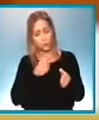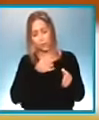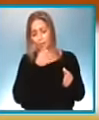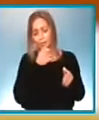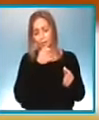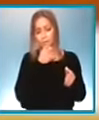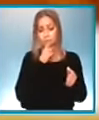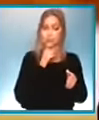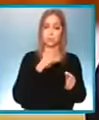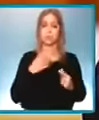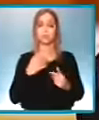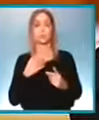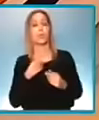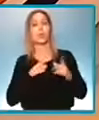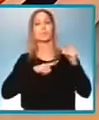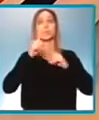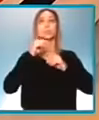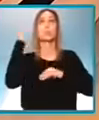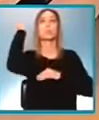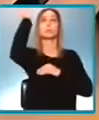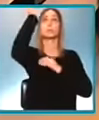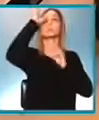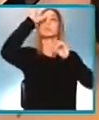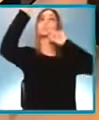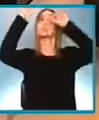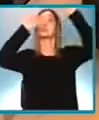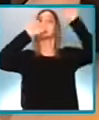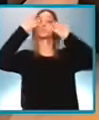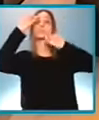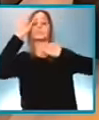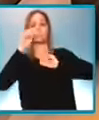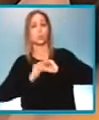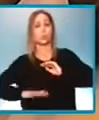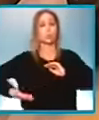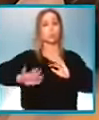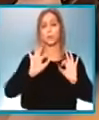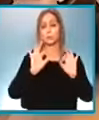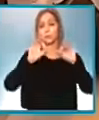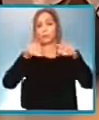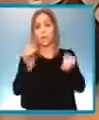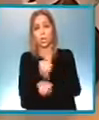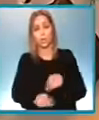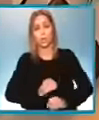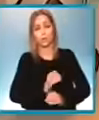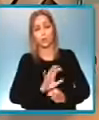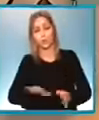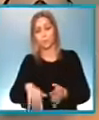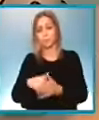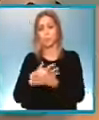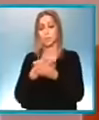e pôs estrelas no céu e fez o espaço sem fim, deu luto